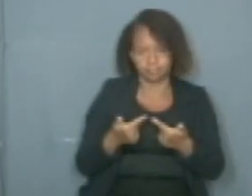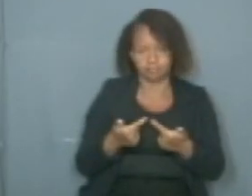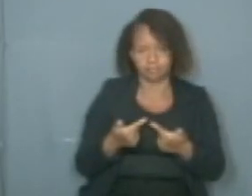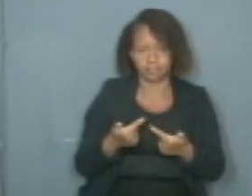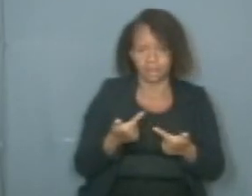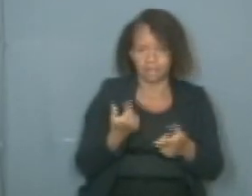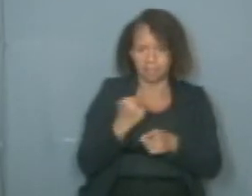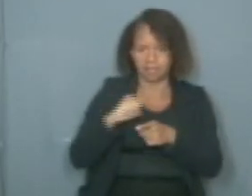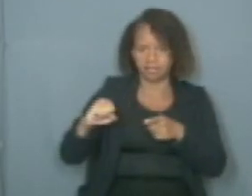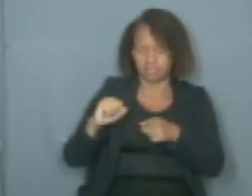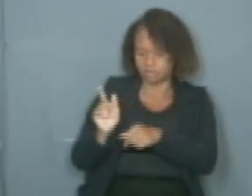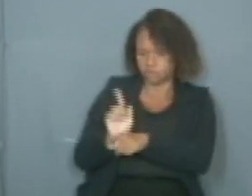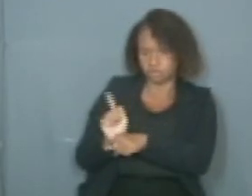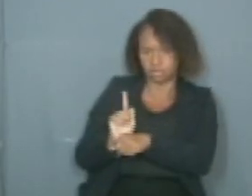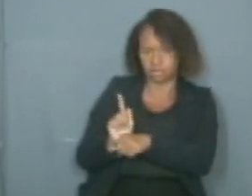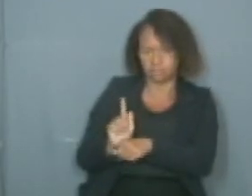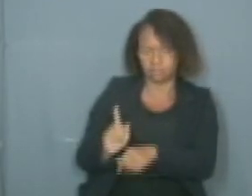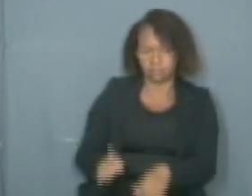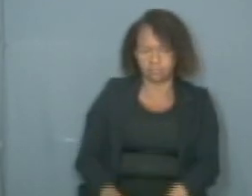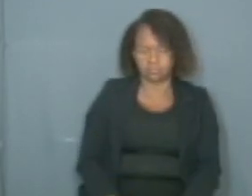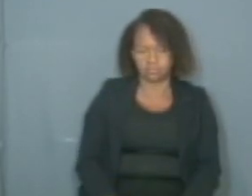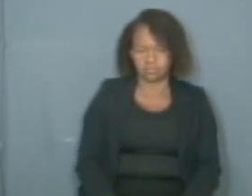até para defender essa gestão.